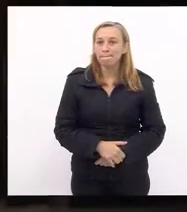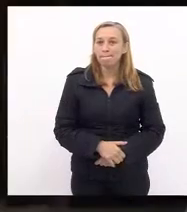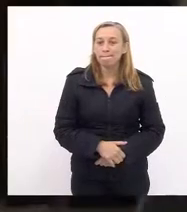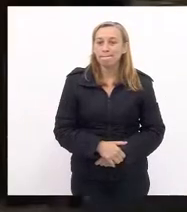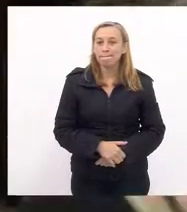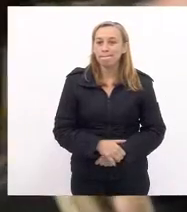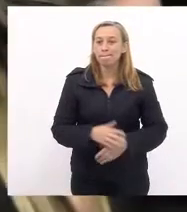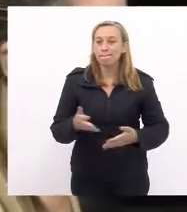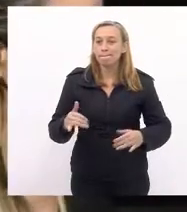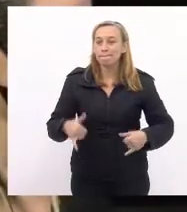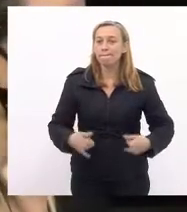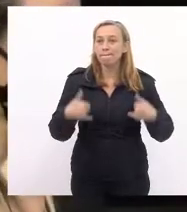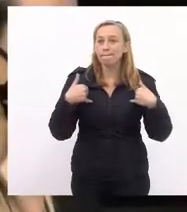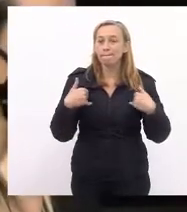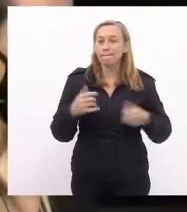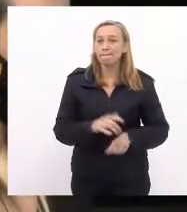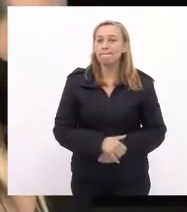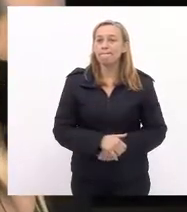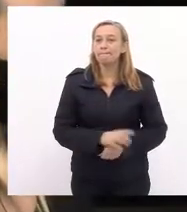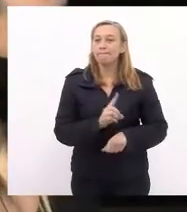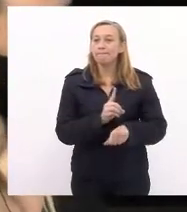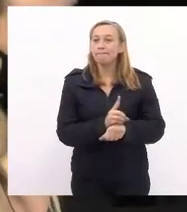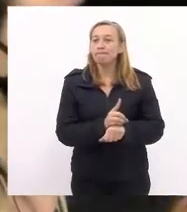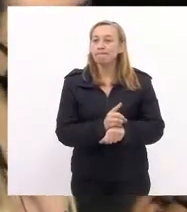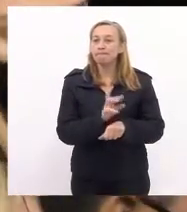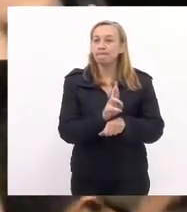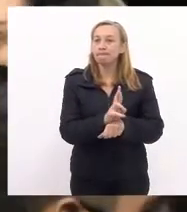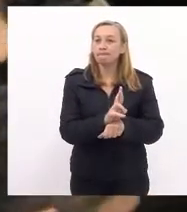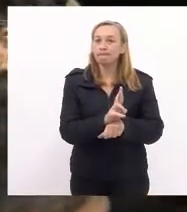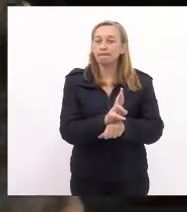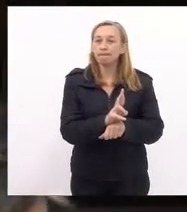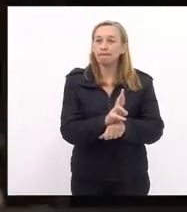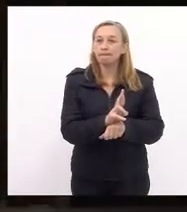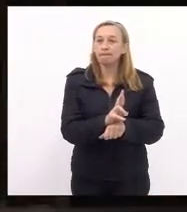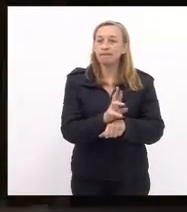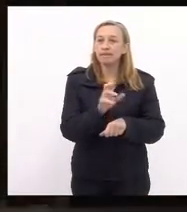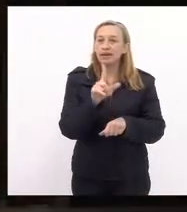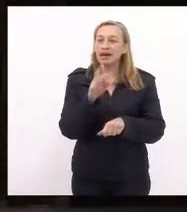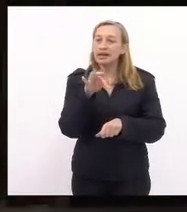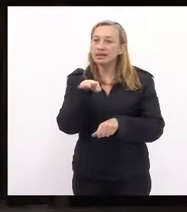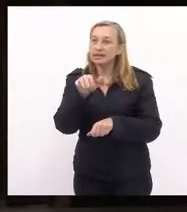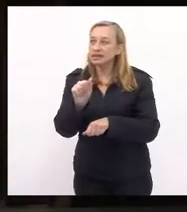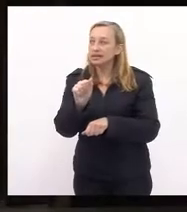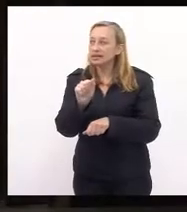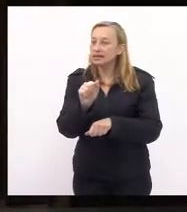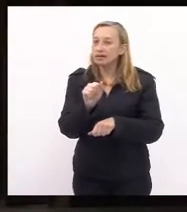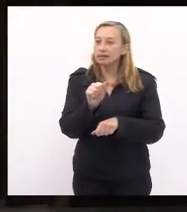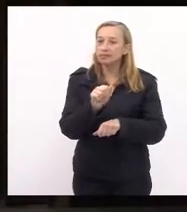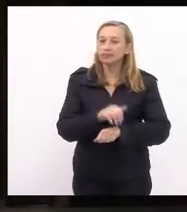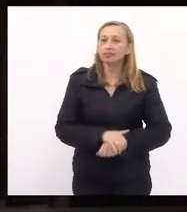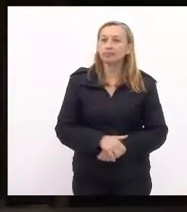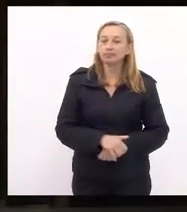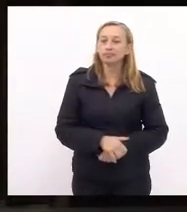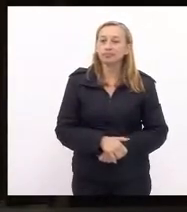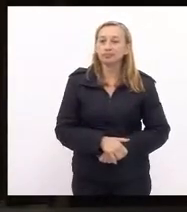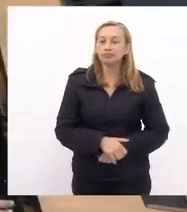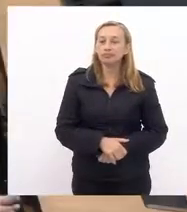Tenho a honra de chamar a excelentíssima doutora Letícia Peçanha Lázaro.